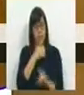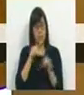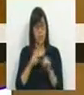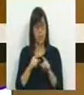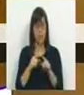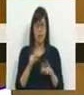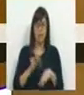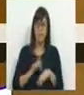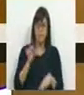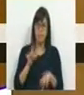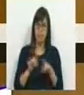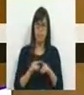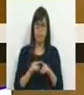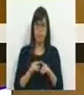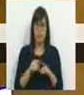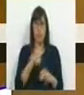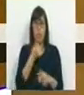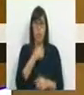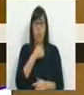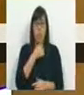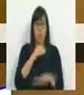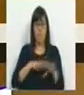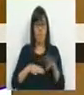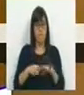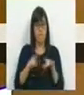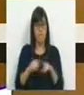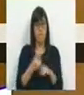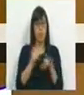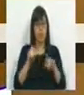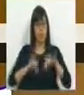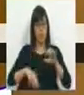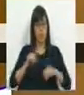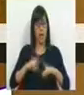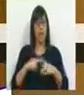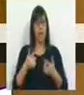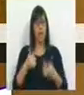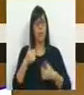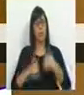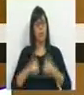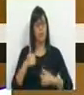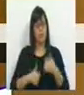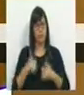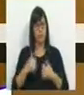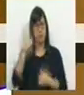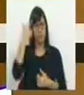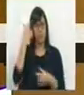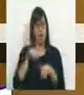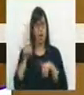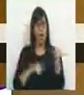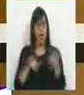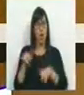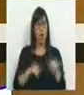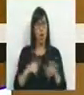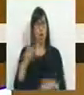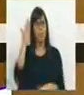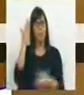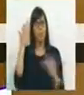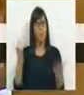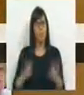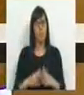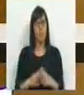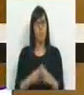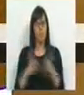é crítica ser tomada, na medida em que está em causa a competitividade do aeroporto, considerando